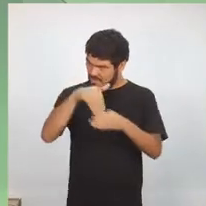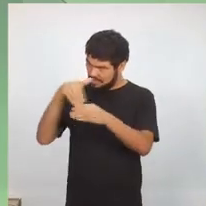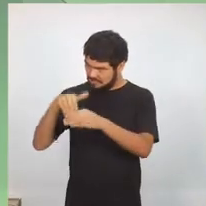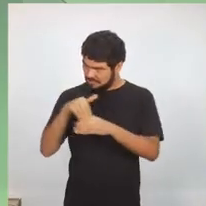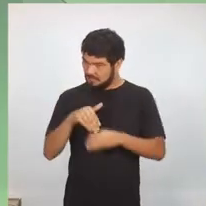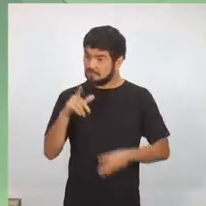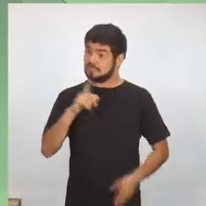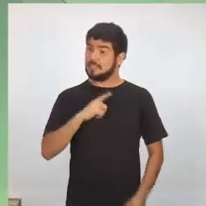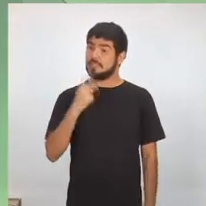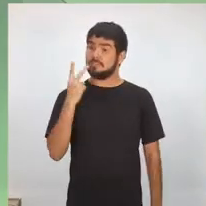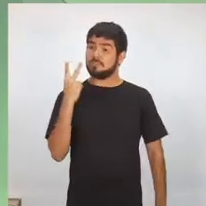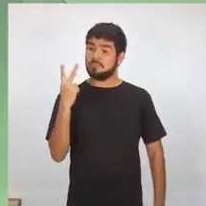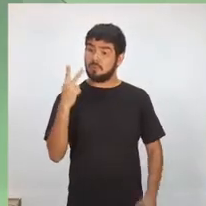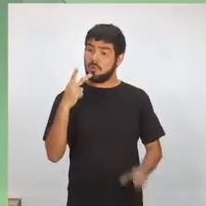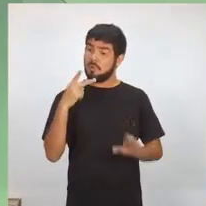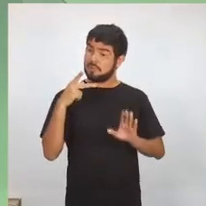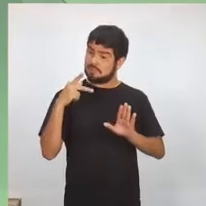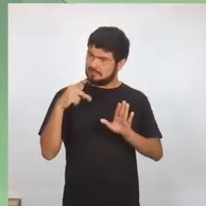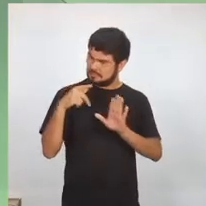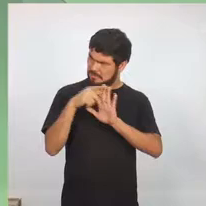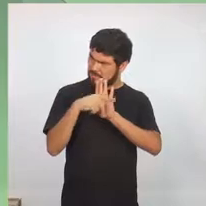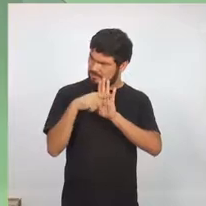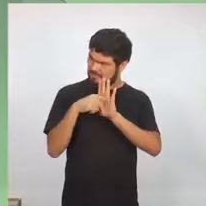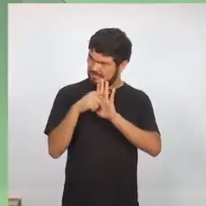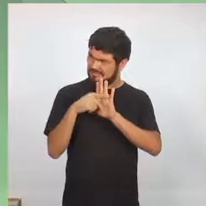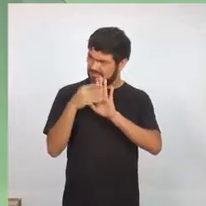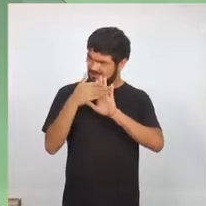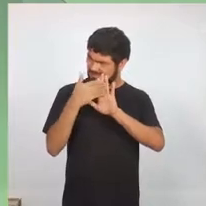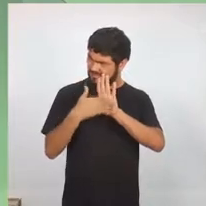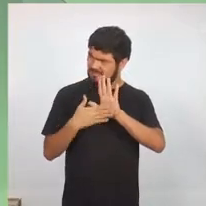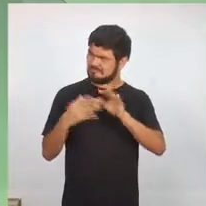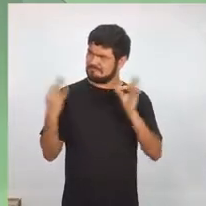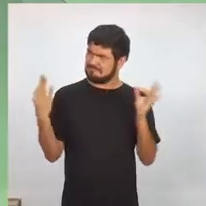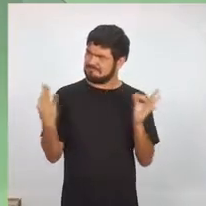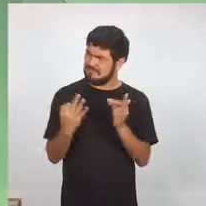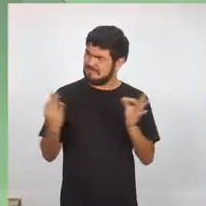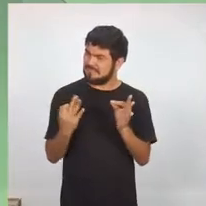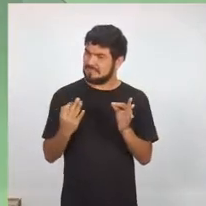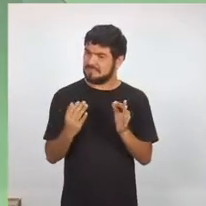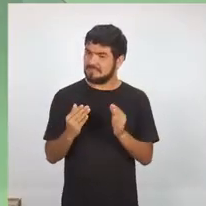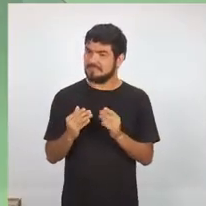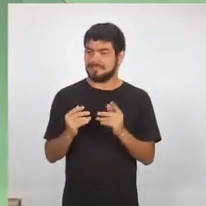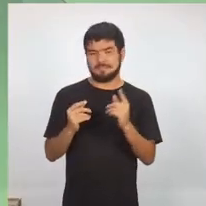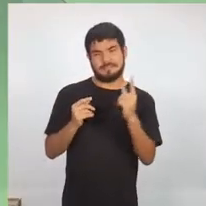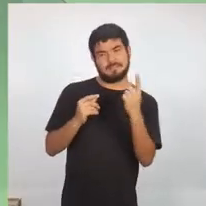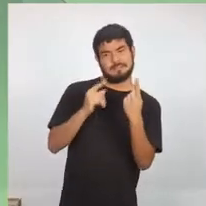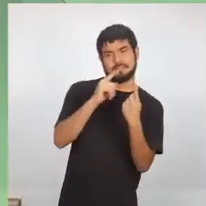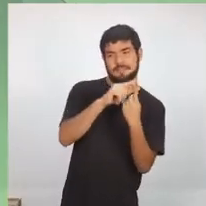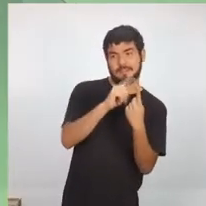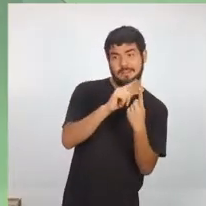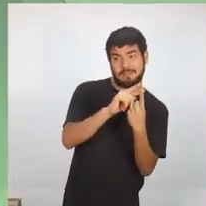tem 2 projetos muito claros e muito nítidos em disputa. De um lado, tem um projeto de